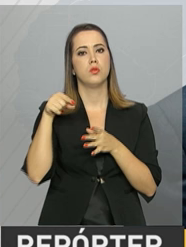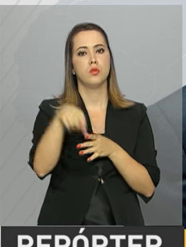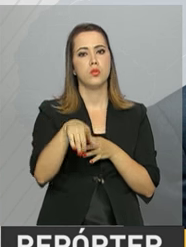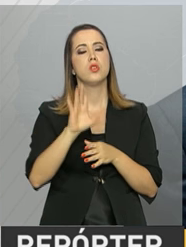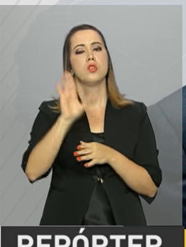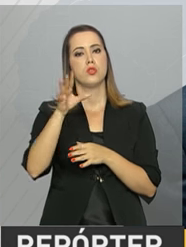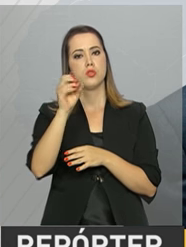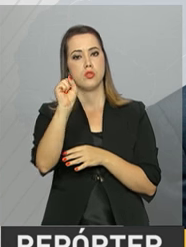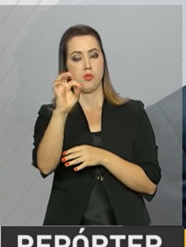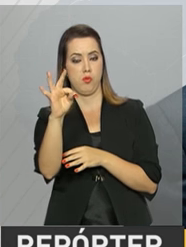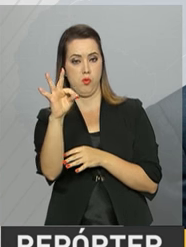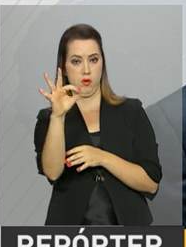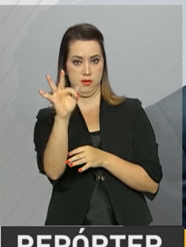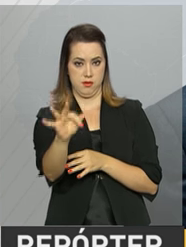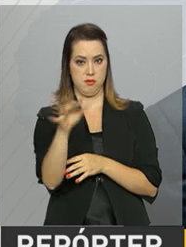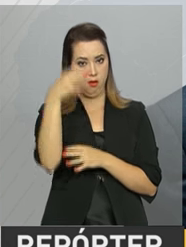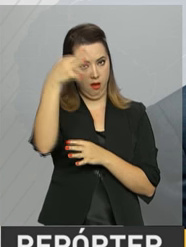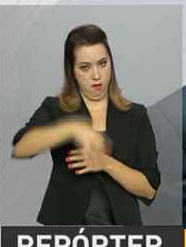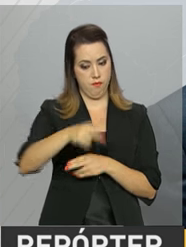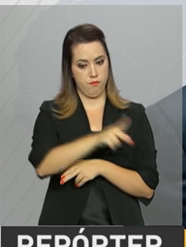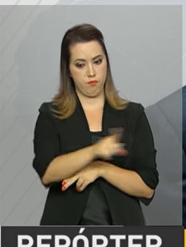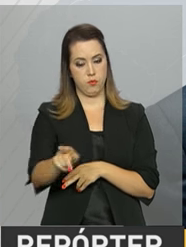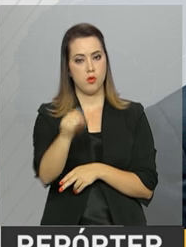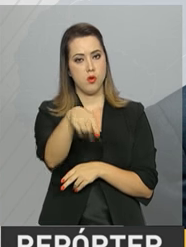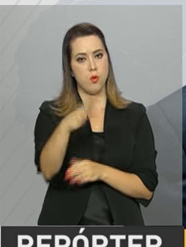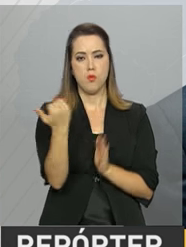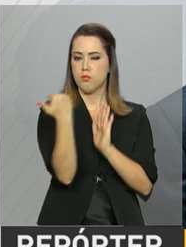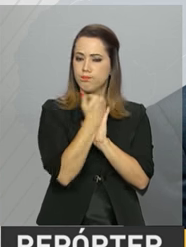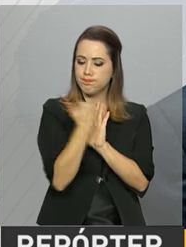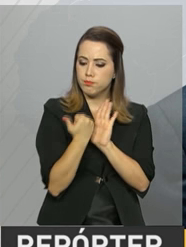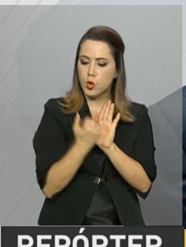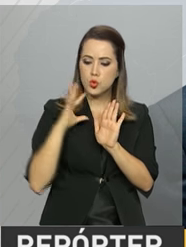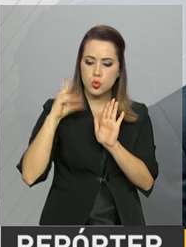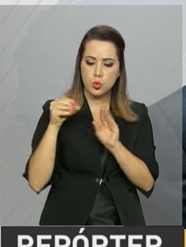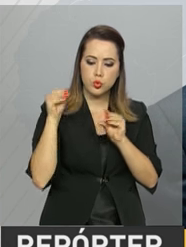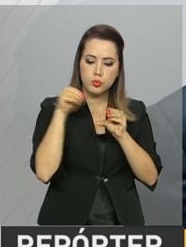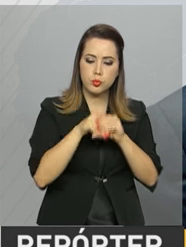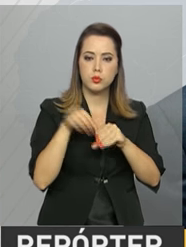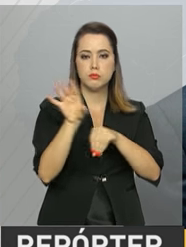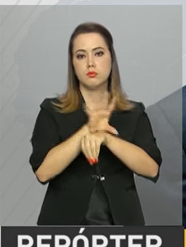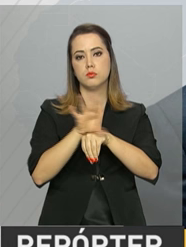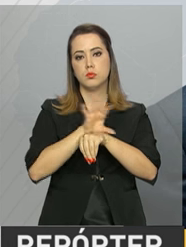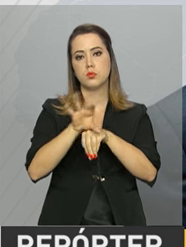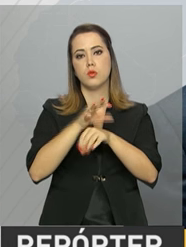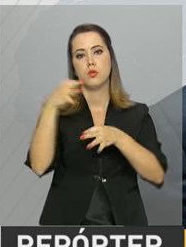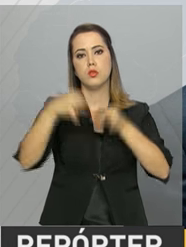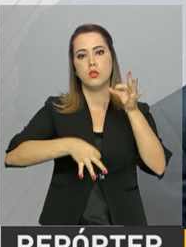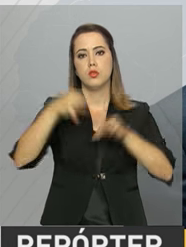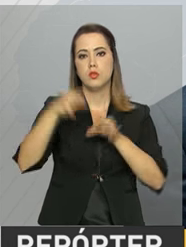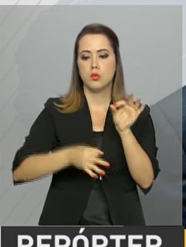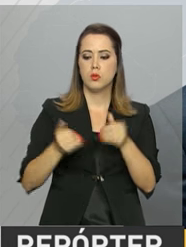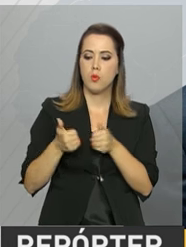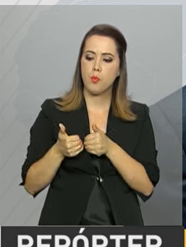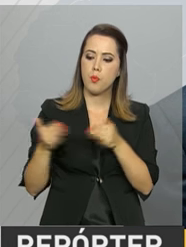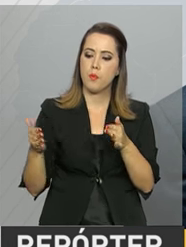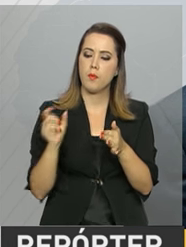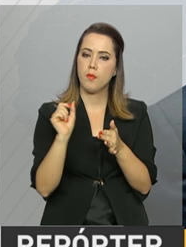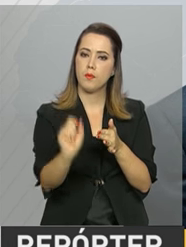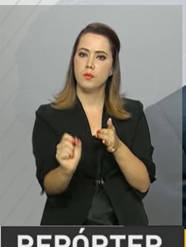Suprema Corte brasileira, dentro das normas constitucionais, um julgamento